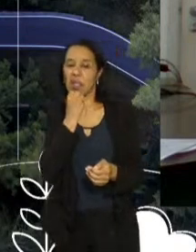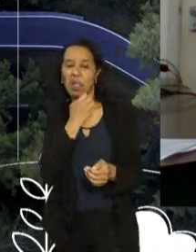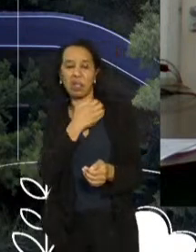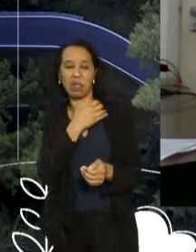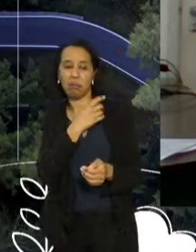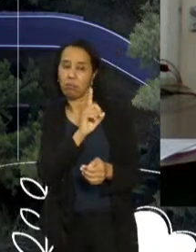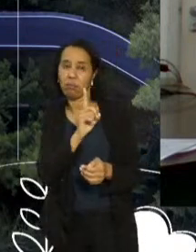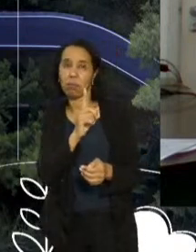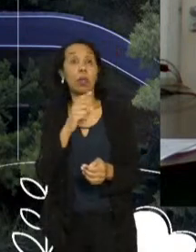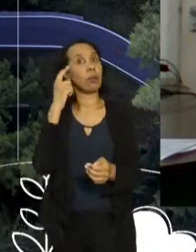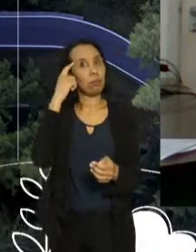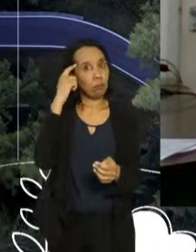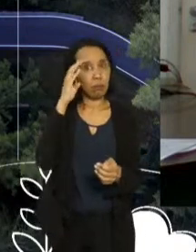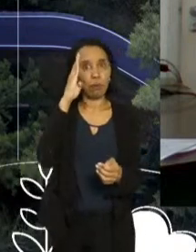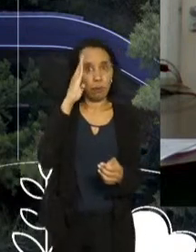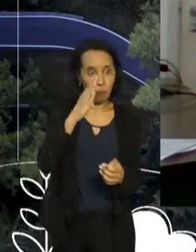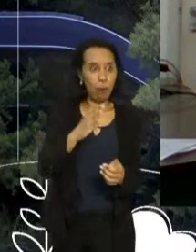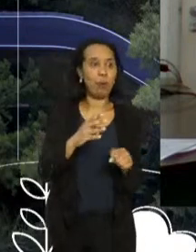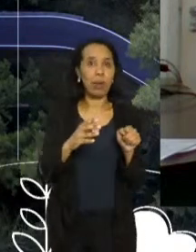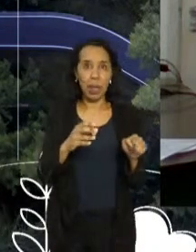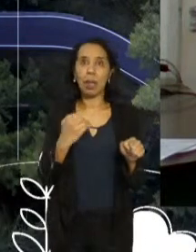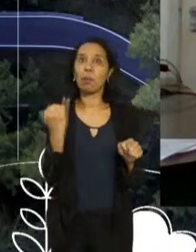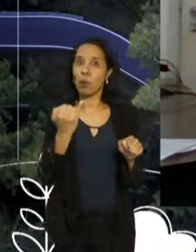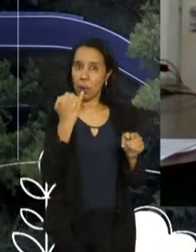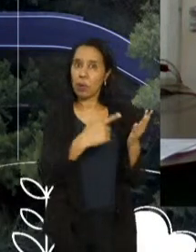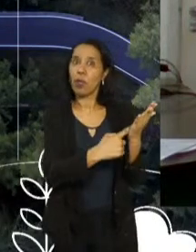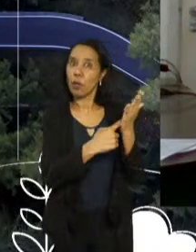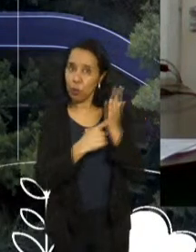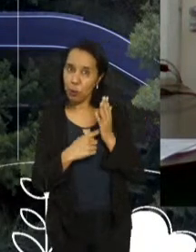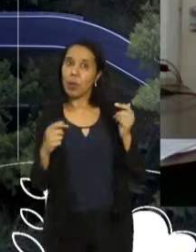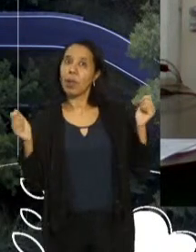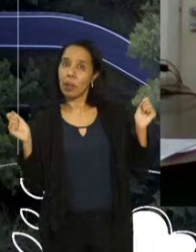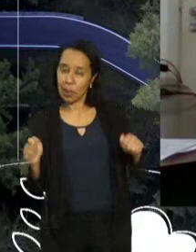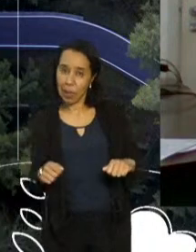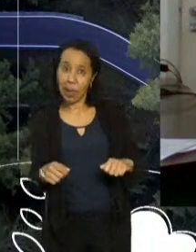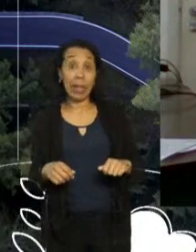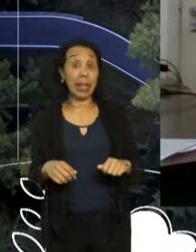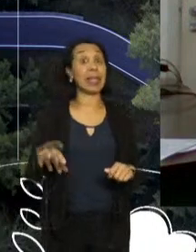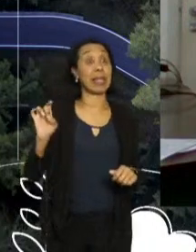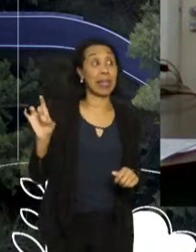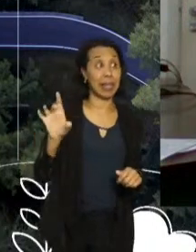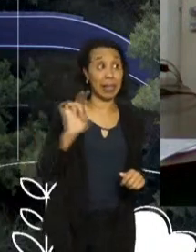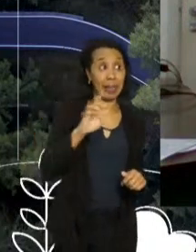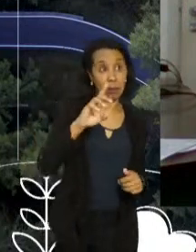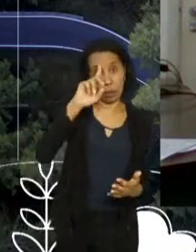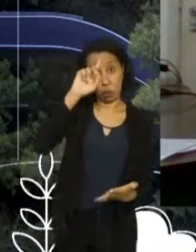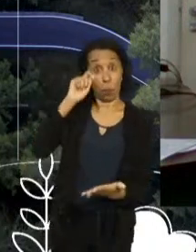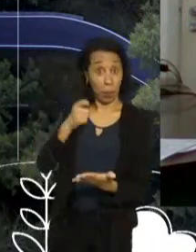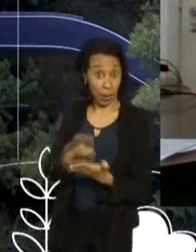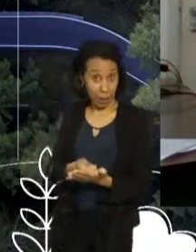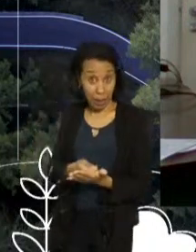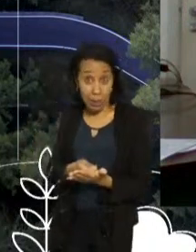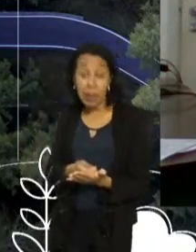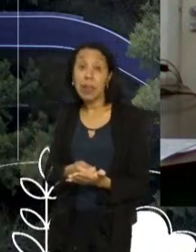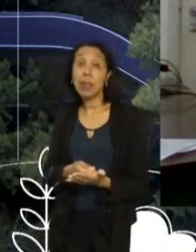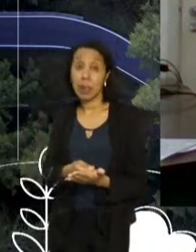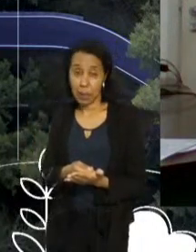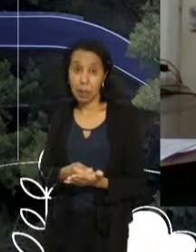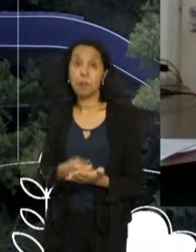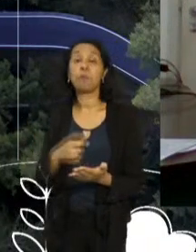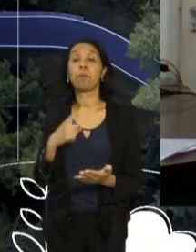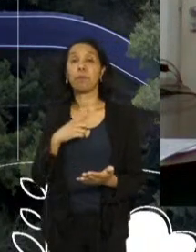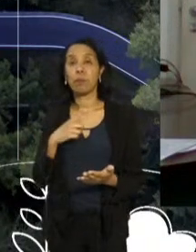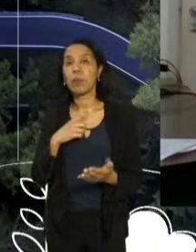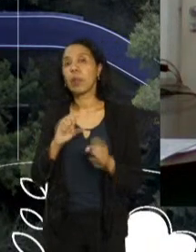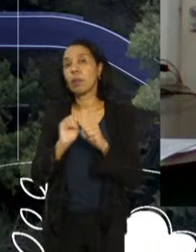de decisão. E sempre lembrar que toda vez que você toma uma decisão, se a gente inventar um remédio que destrua o